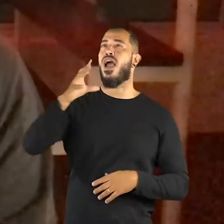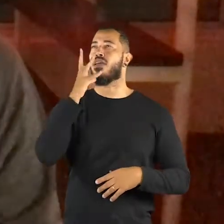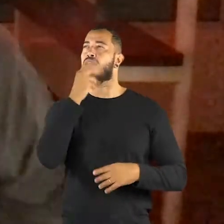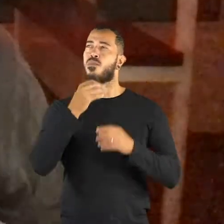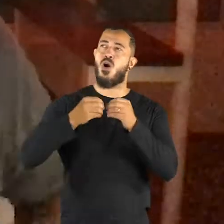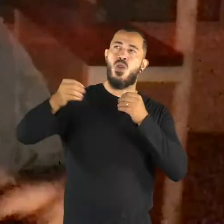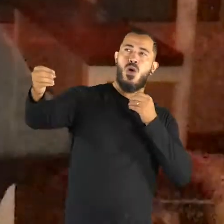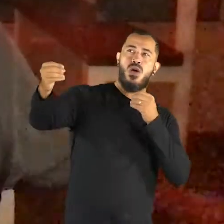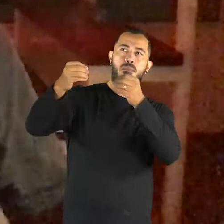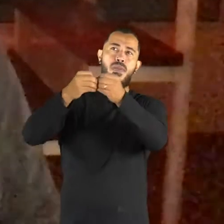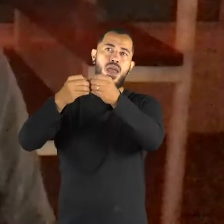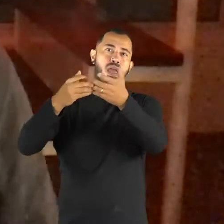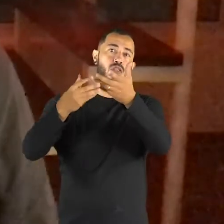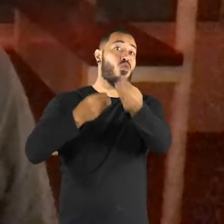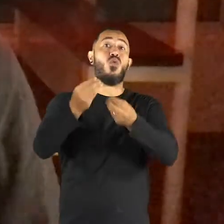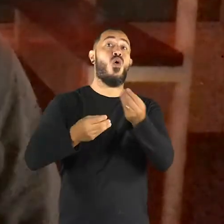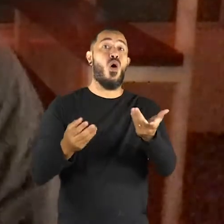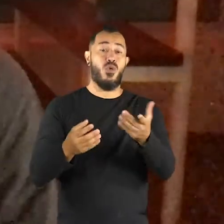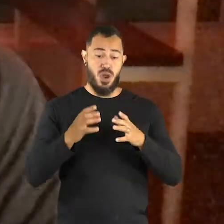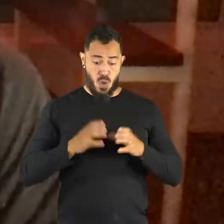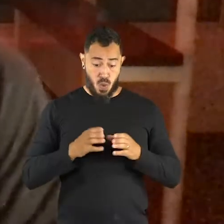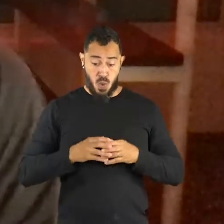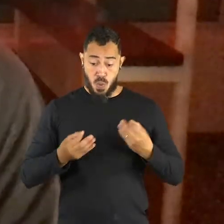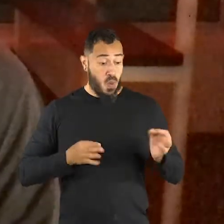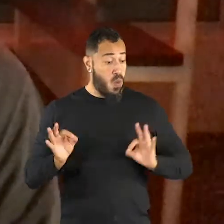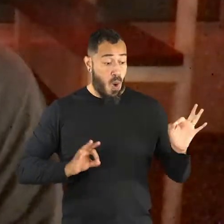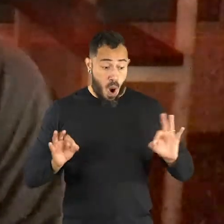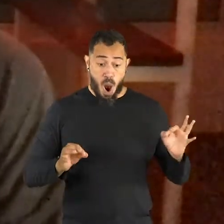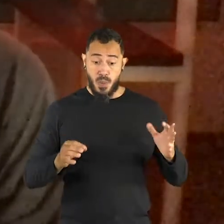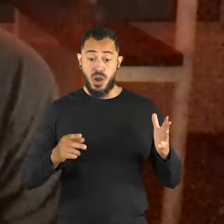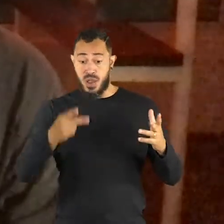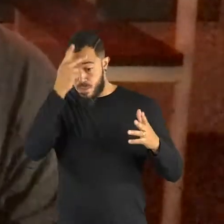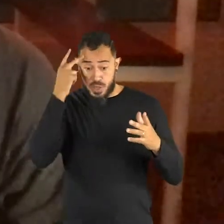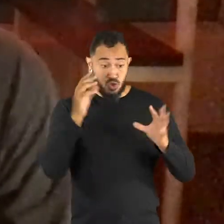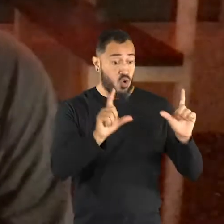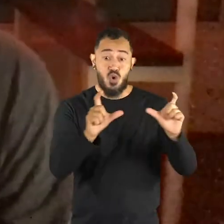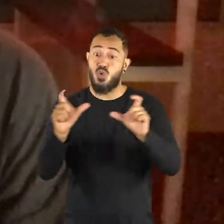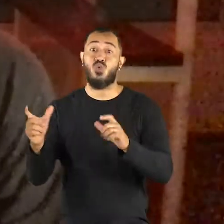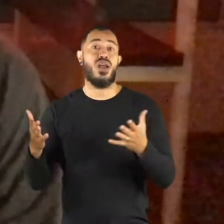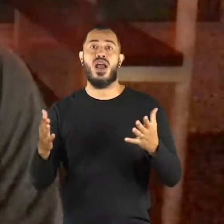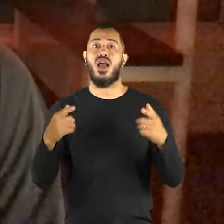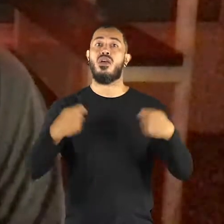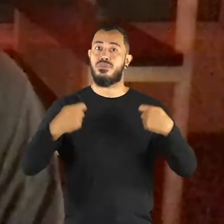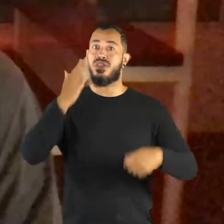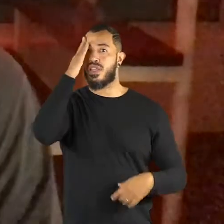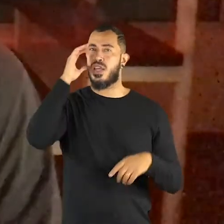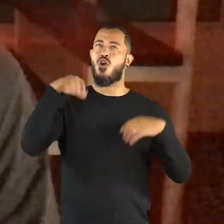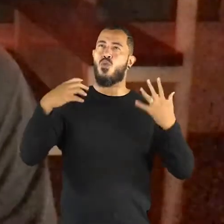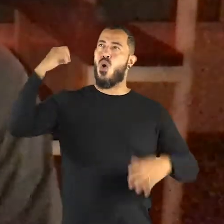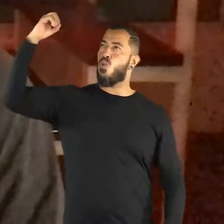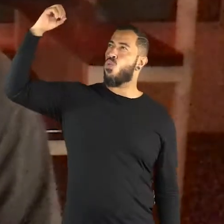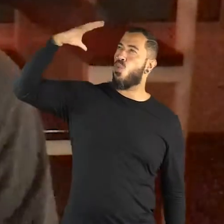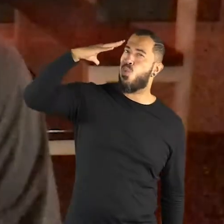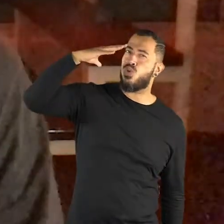demora, onde as equipes vão se colocar, para a relação com a direção de fotografia, você entender qual luz vai ser necessária colocar